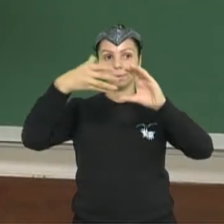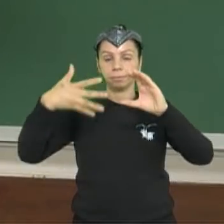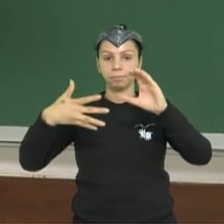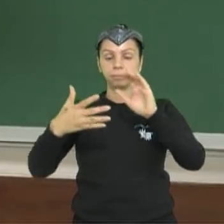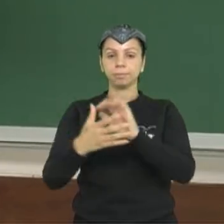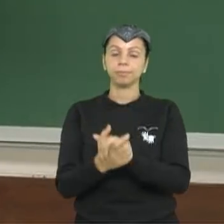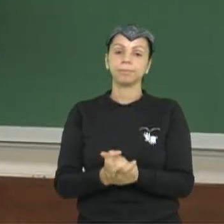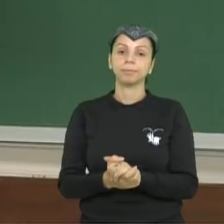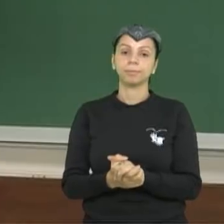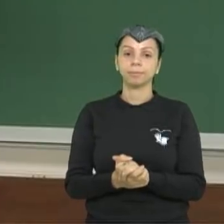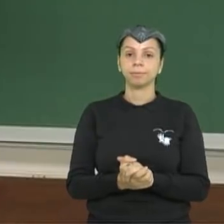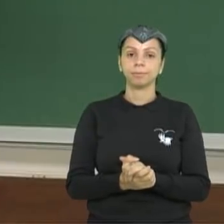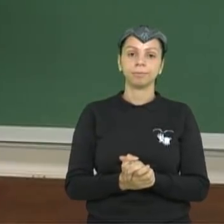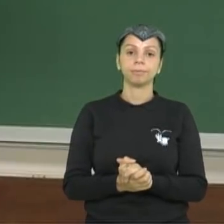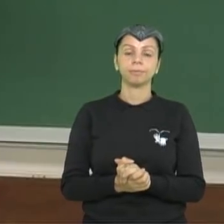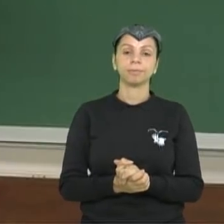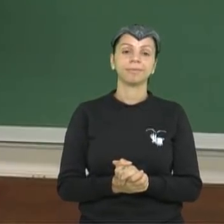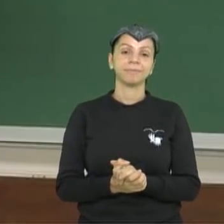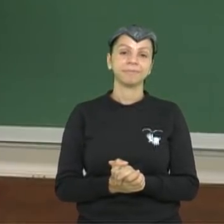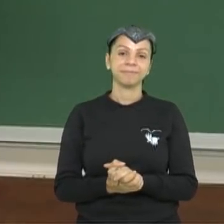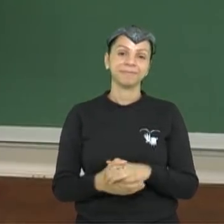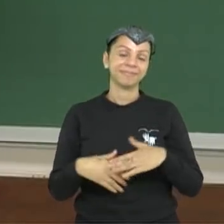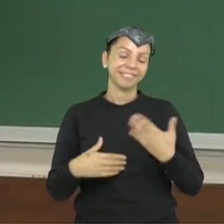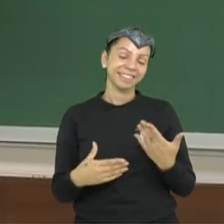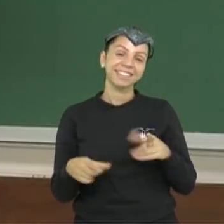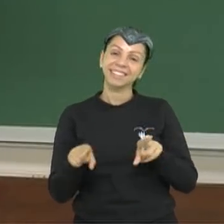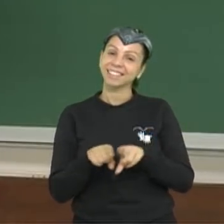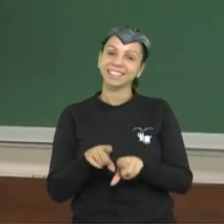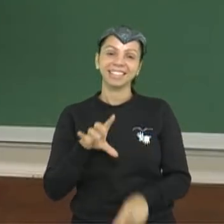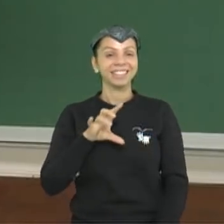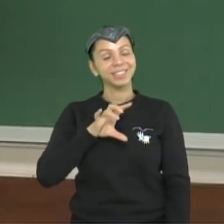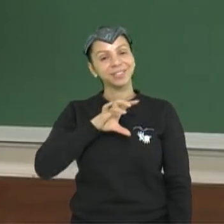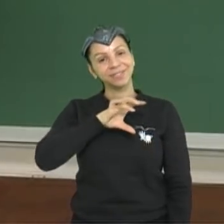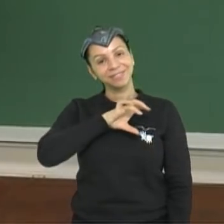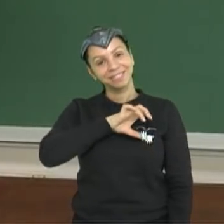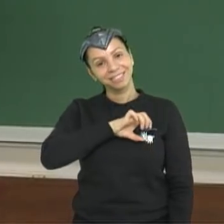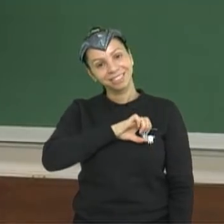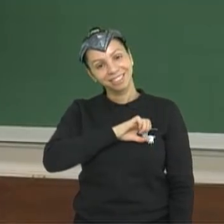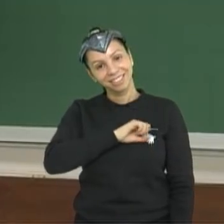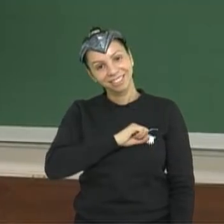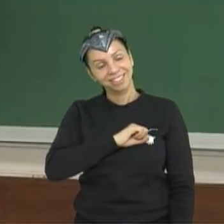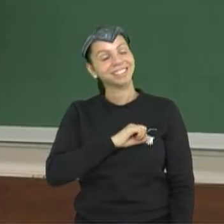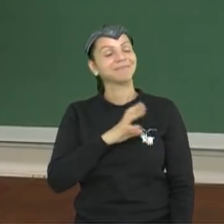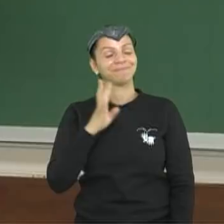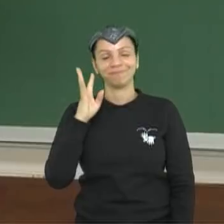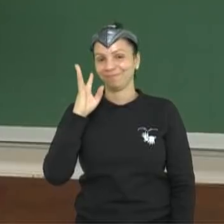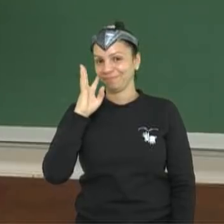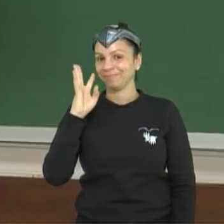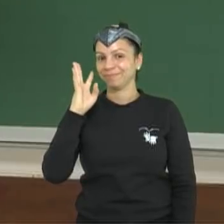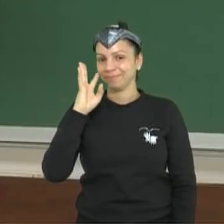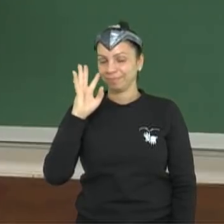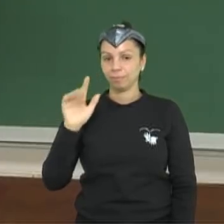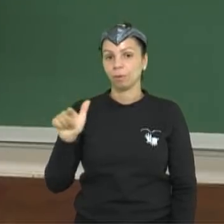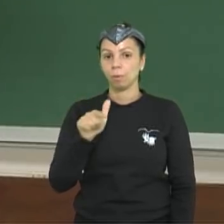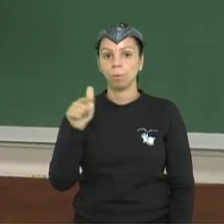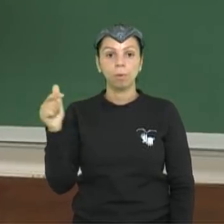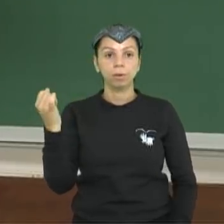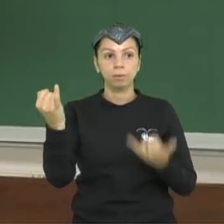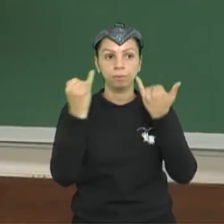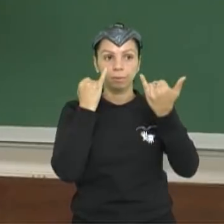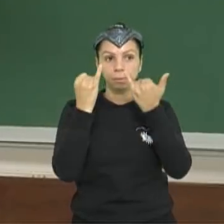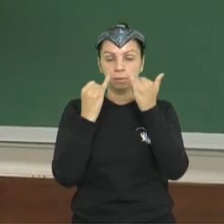dela. She is lovely. Ela é amável. Bacana, né? Outra